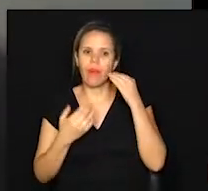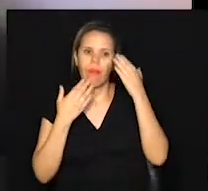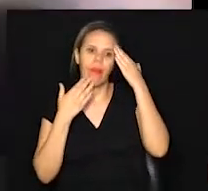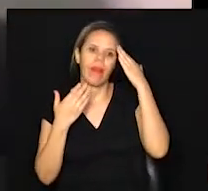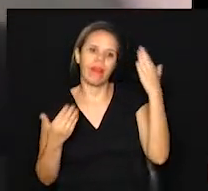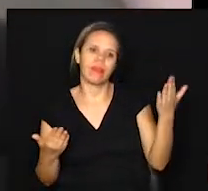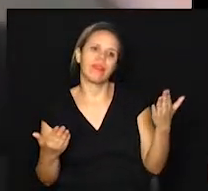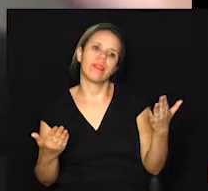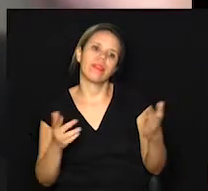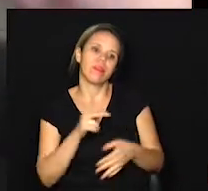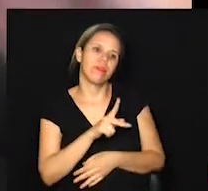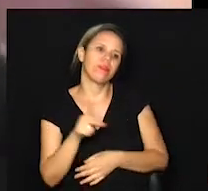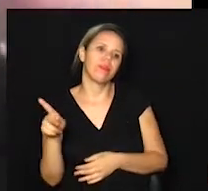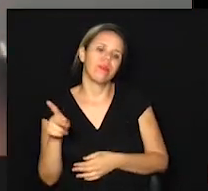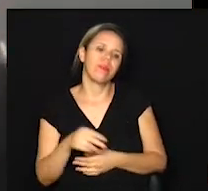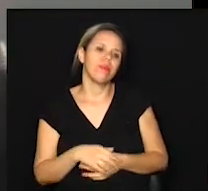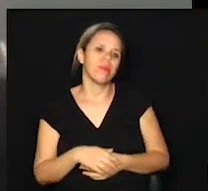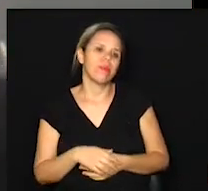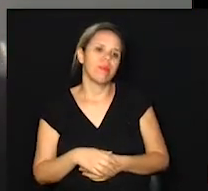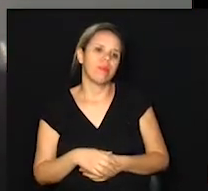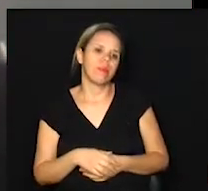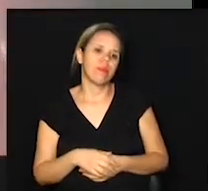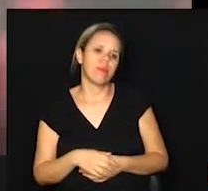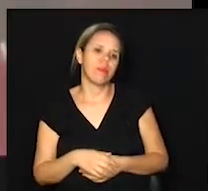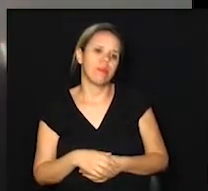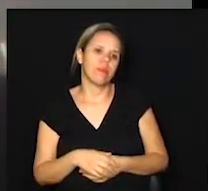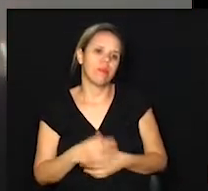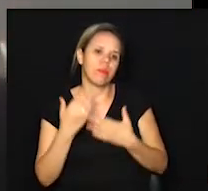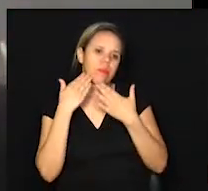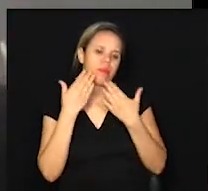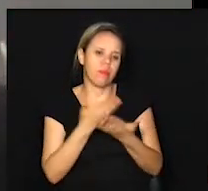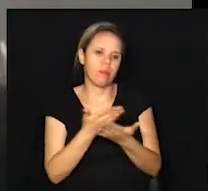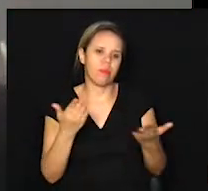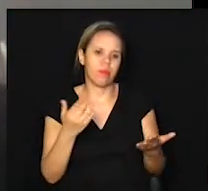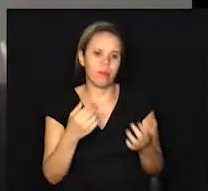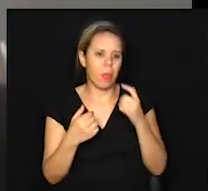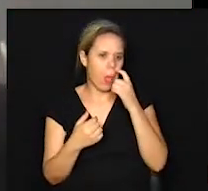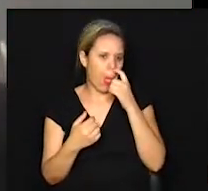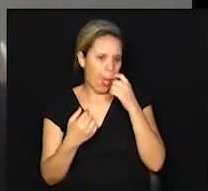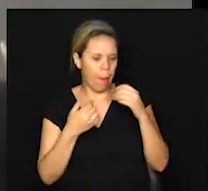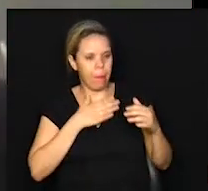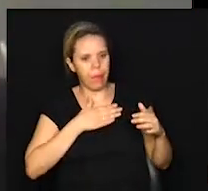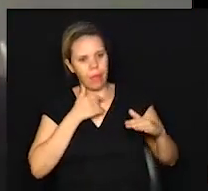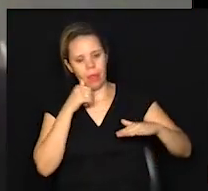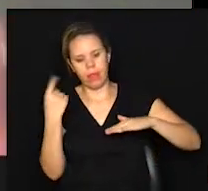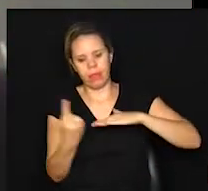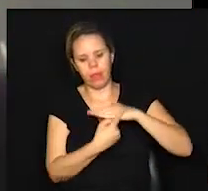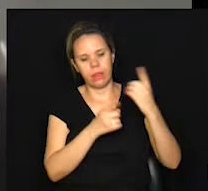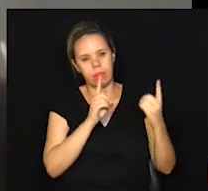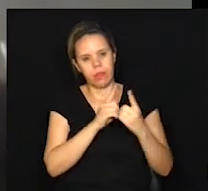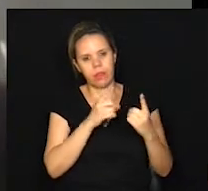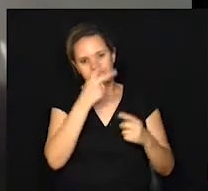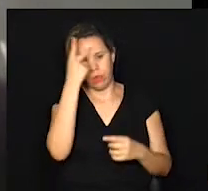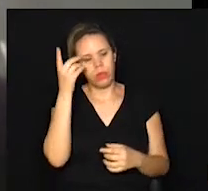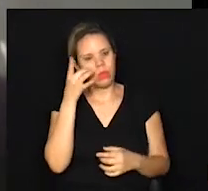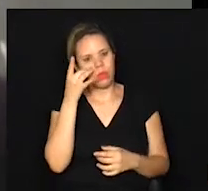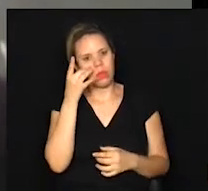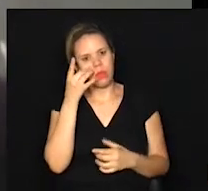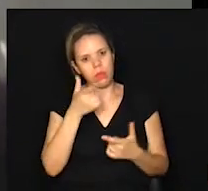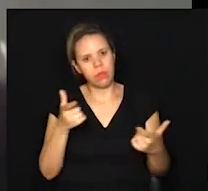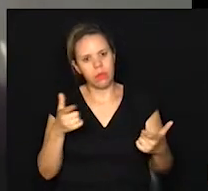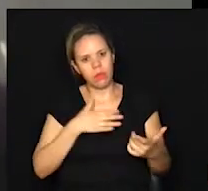senhor presidente. Agradeço em nome da minha cliente também aos presentes enormemente